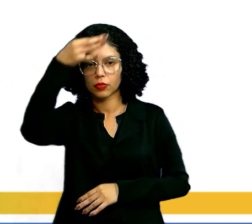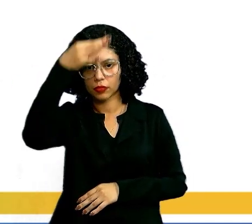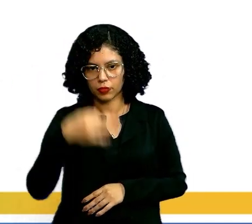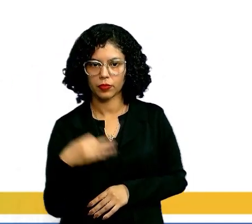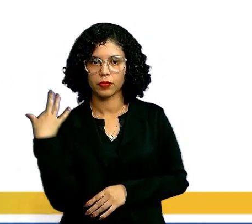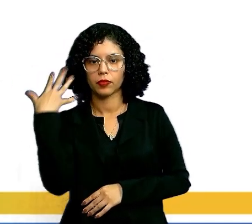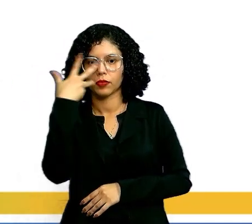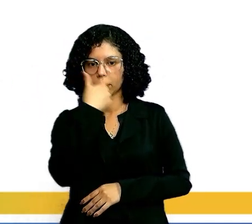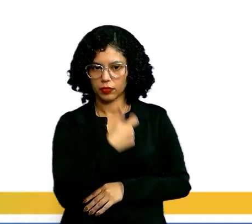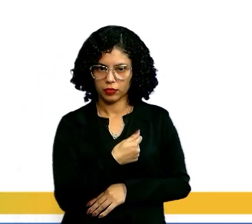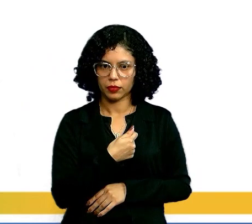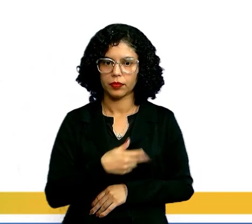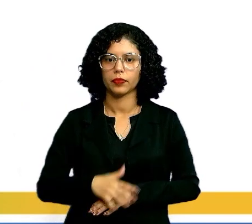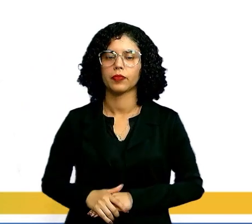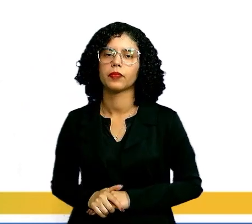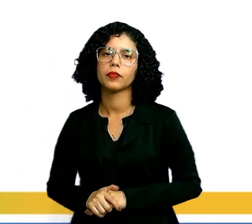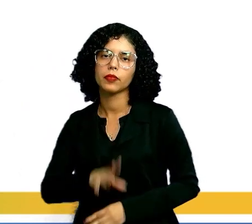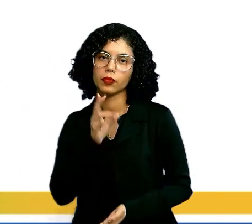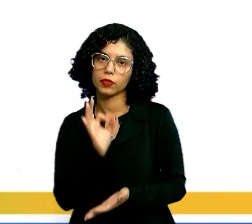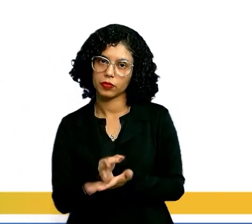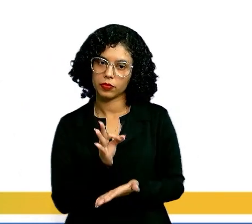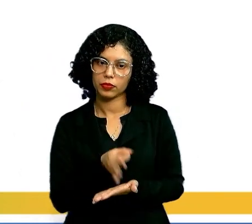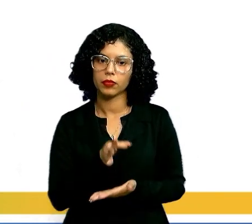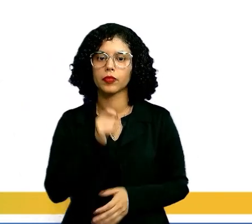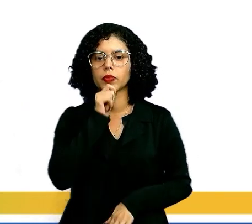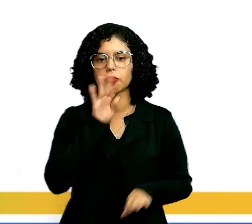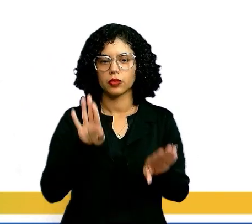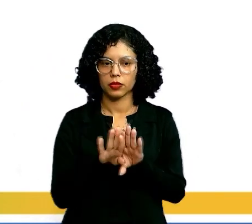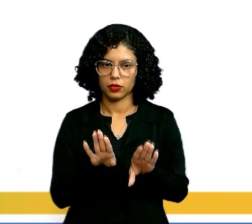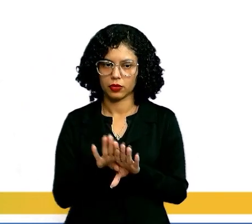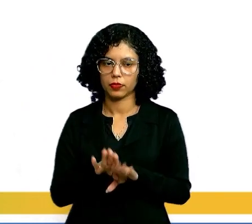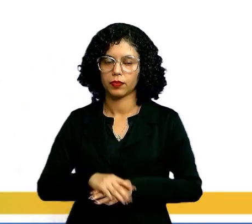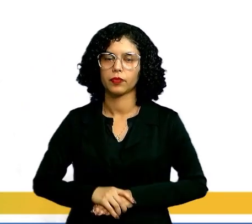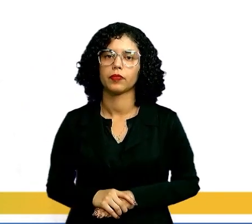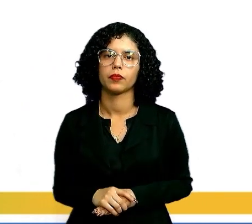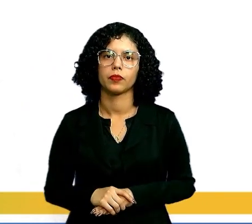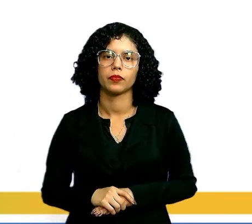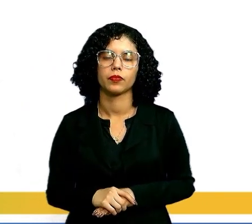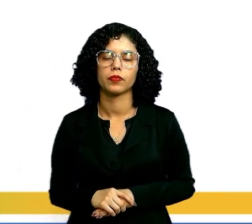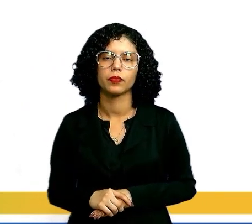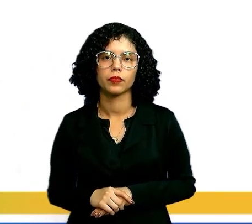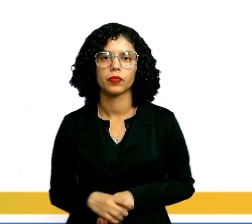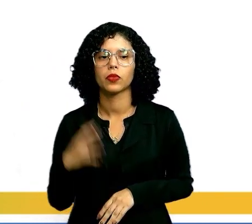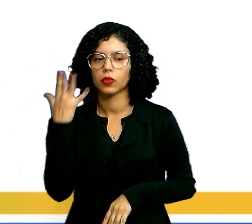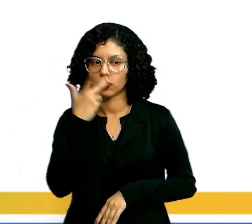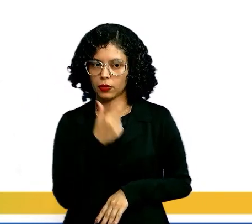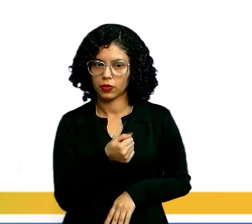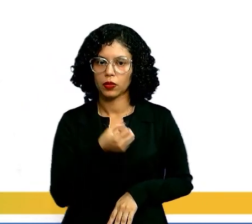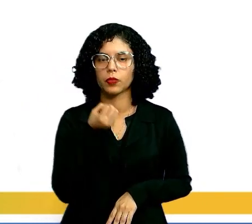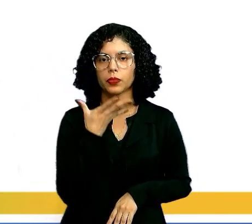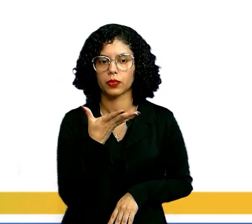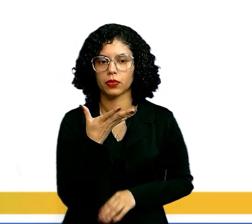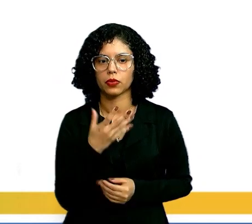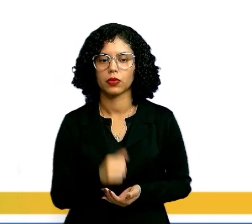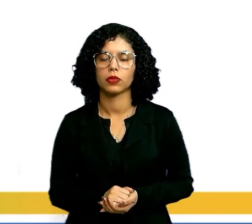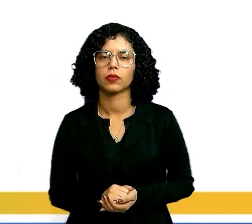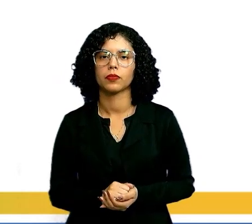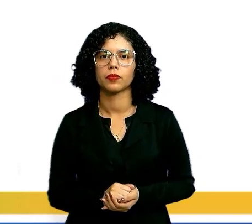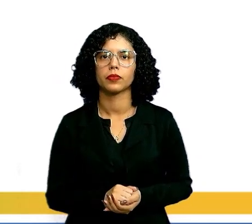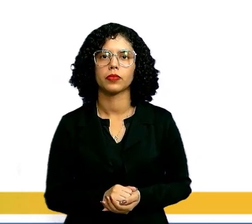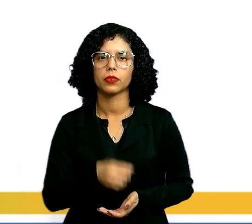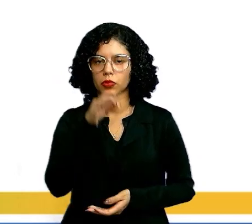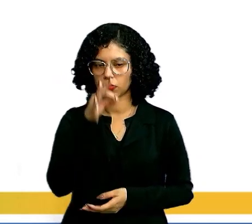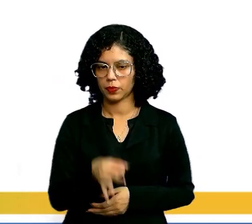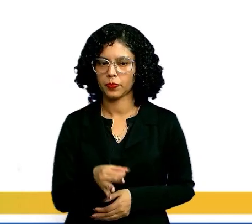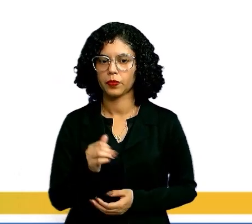aquilo que é correto aquilo que está está certo e aquilo que está belo então o belo é o bom é o justo é